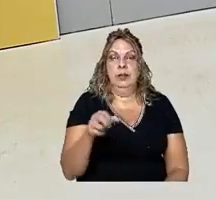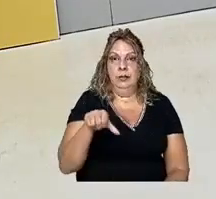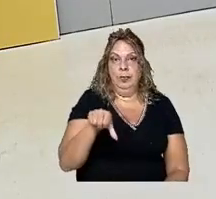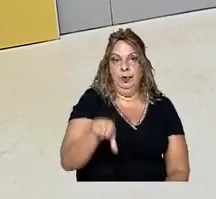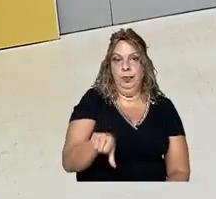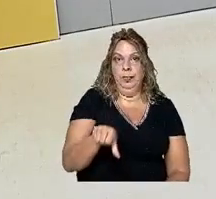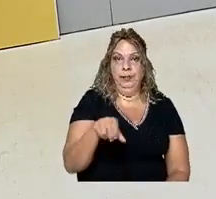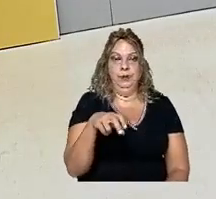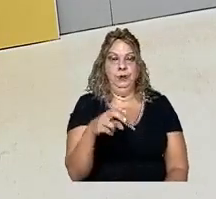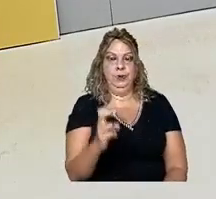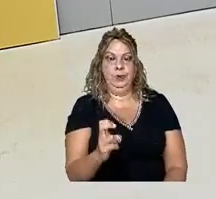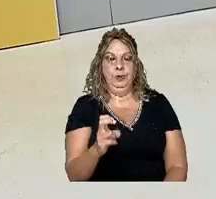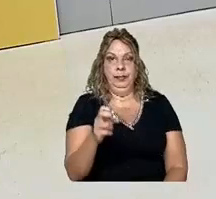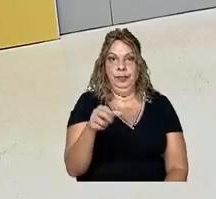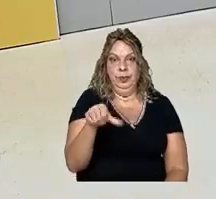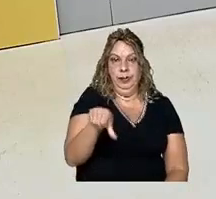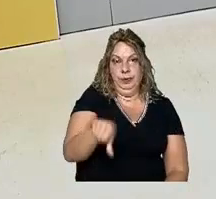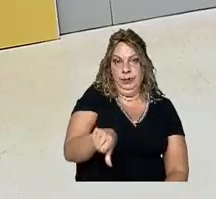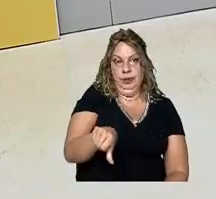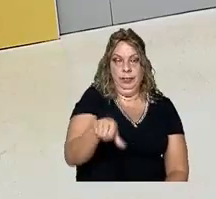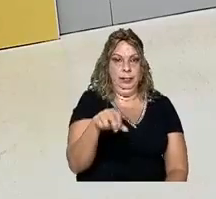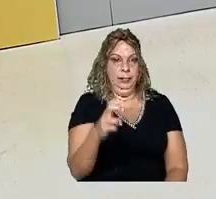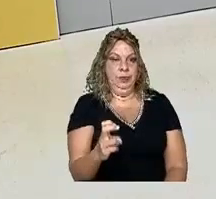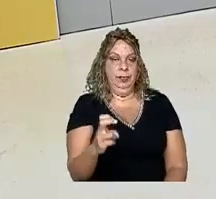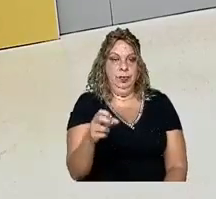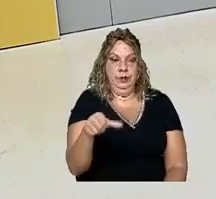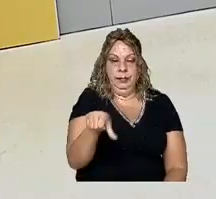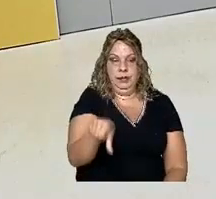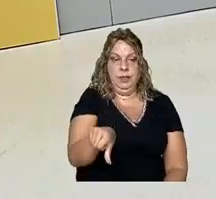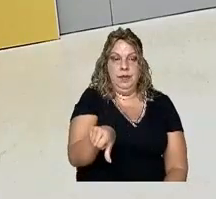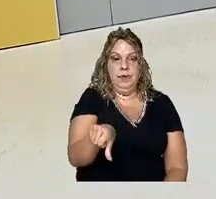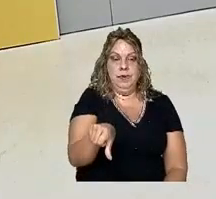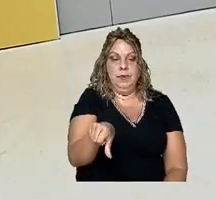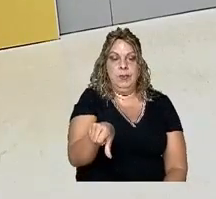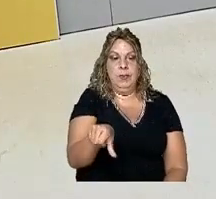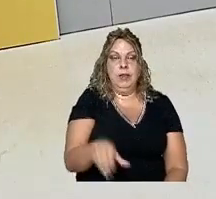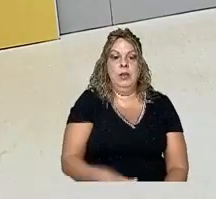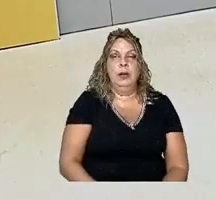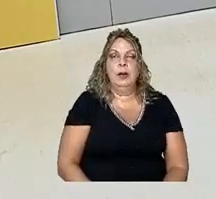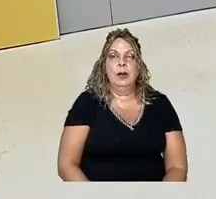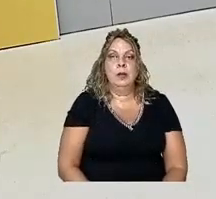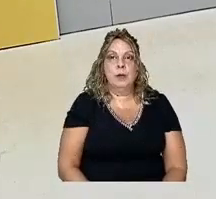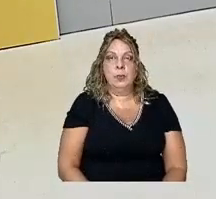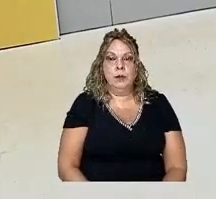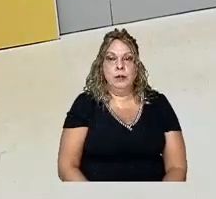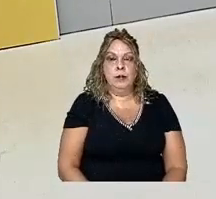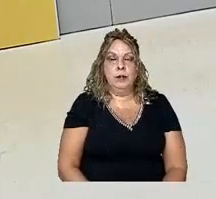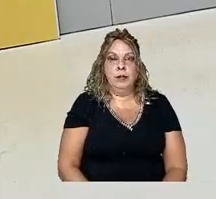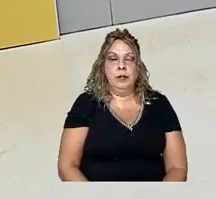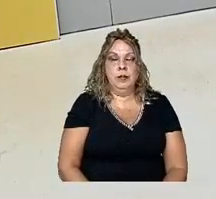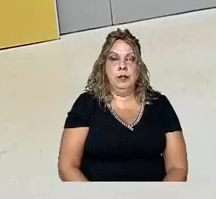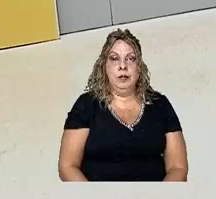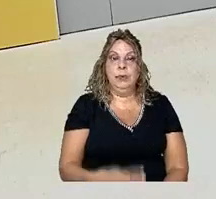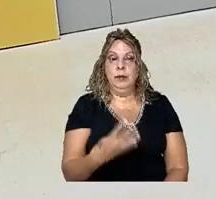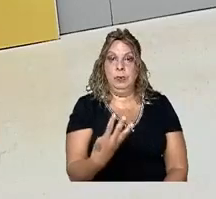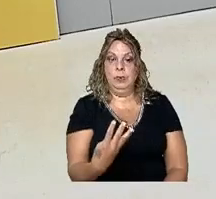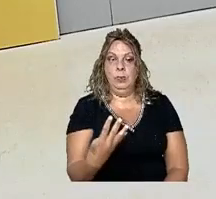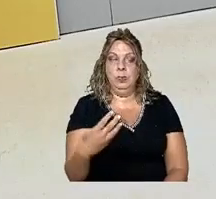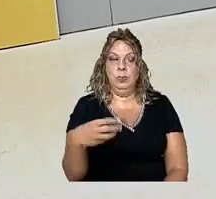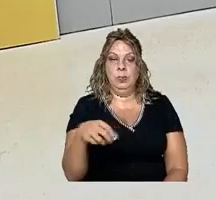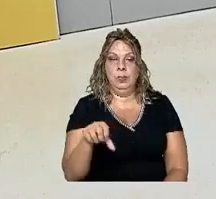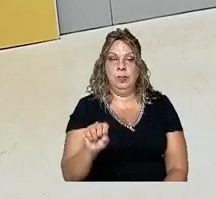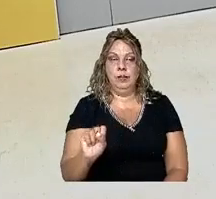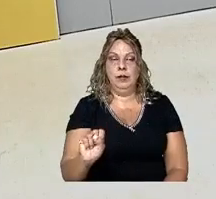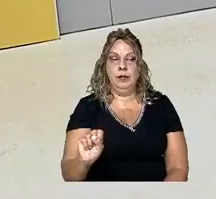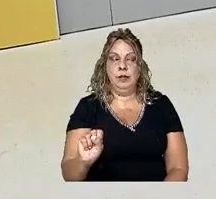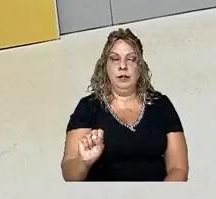o 59, 59, 59, já marcou, ótimo. Vamos em frente, marca mais essa, ó,